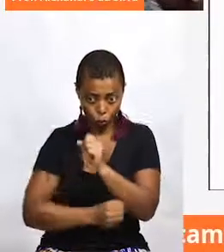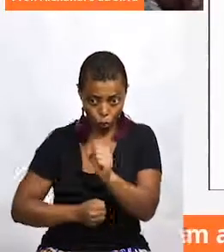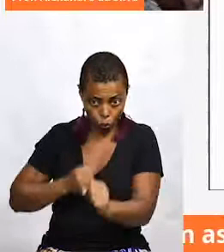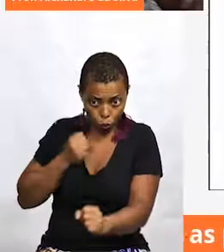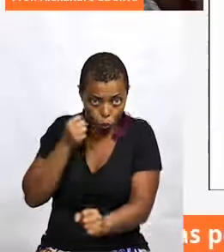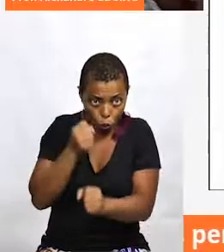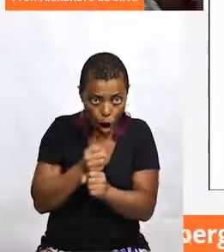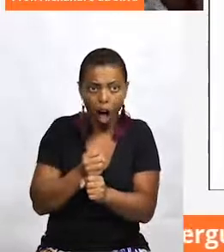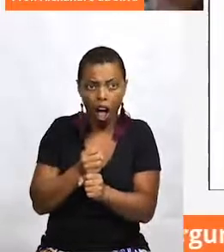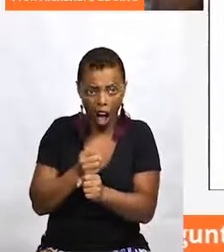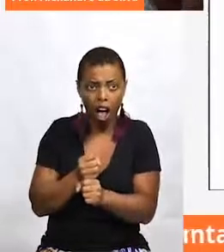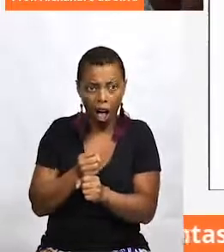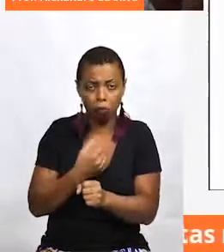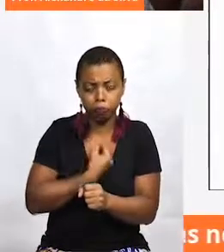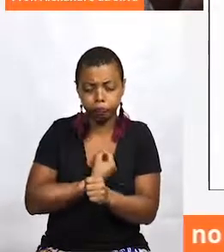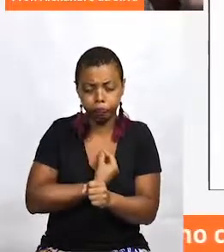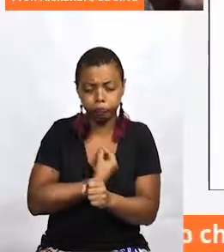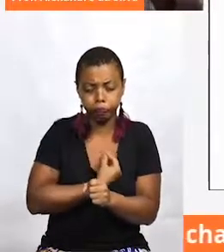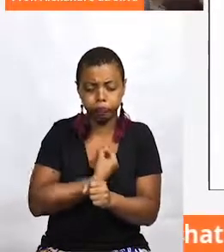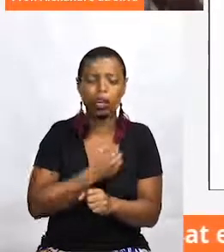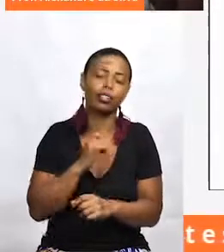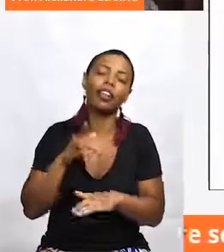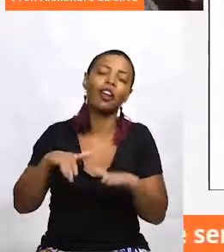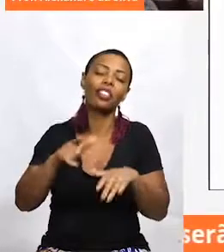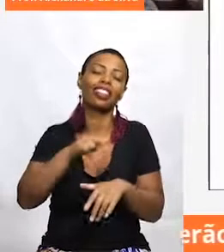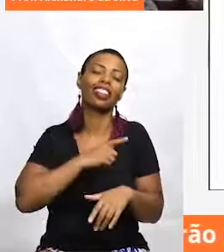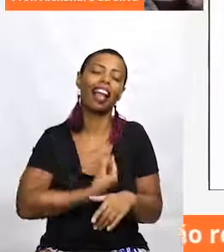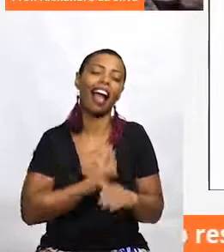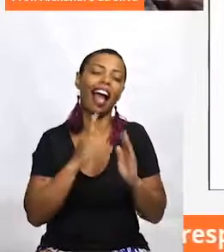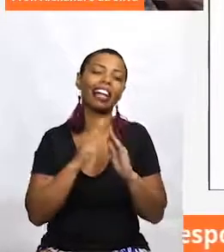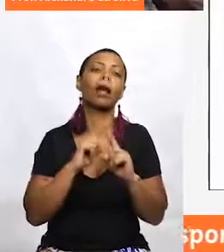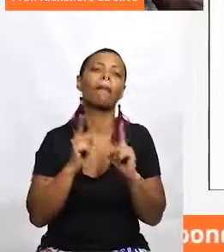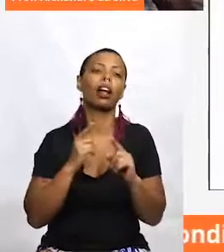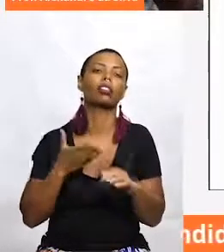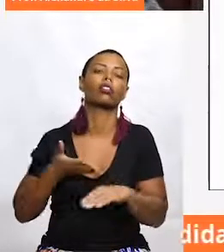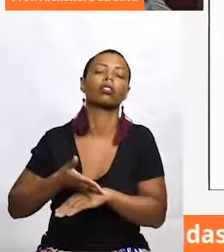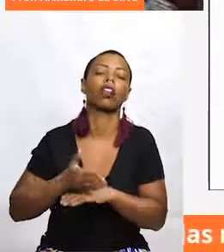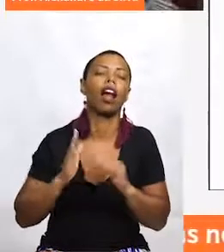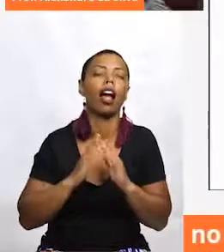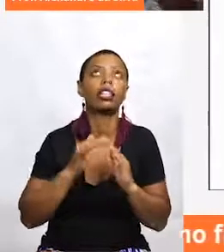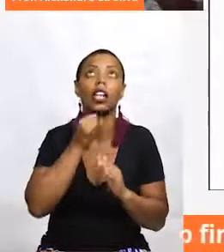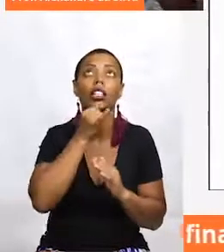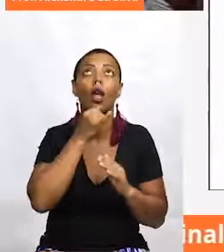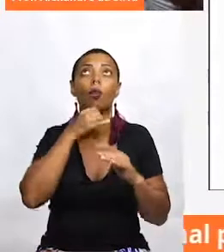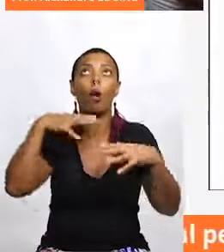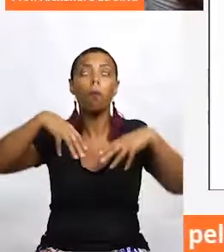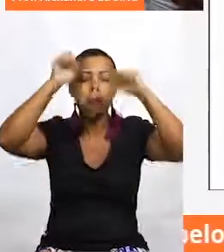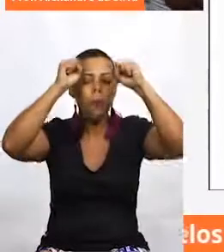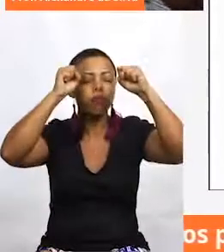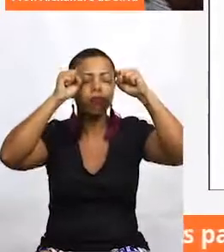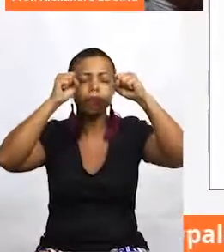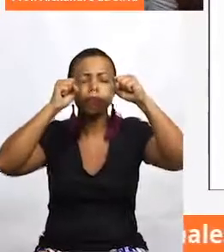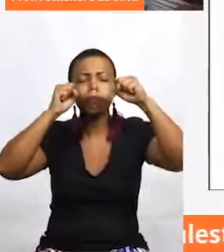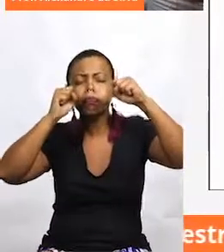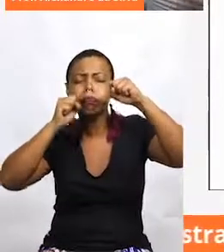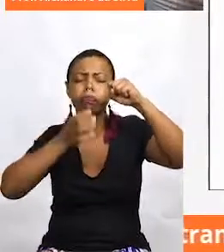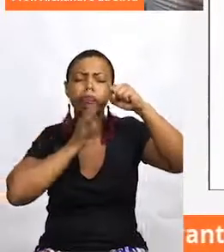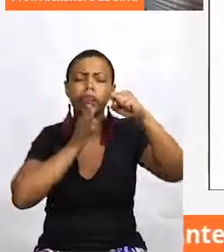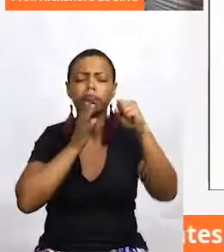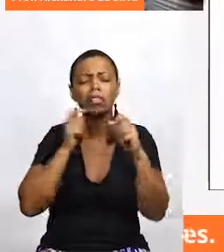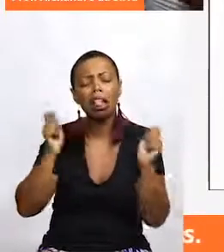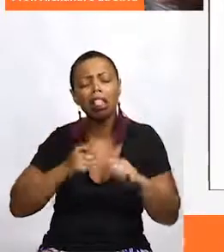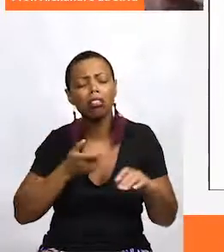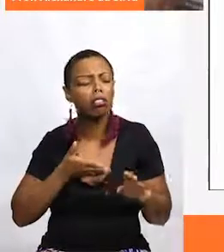casa agora, né? Chegar não, né? Todo mundo talvez esteja em casa, mas se acabar a energia em casa, todo mundo consegue, né, achar o cômodo, achar